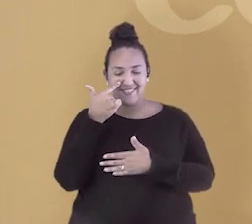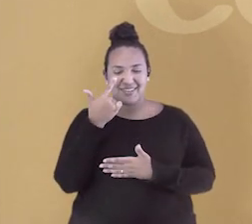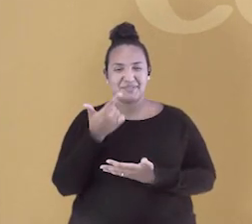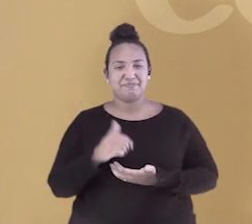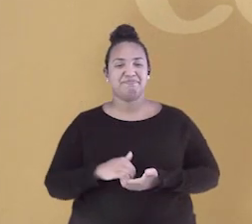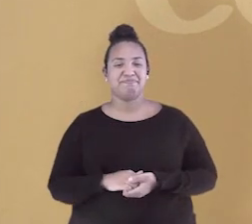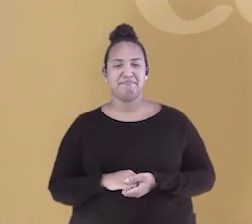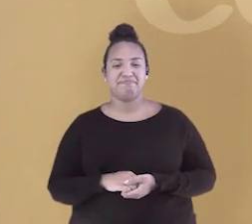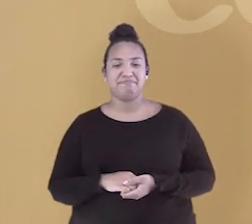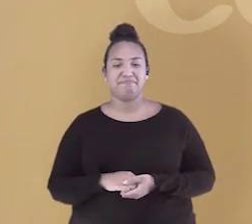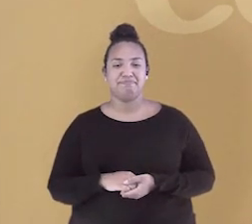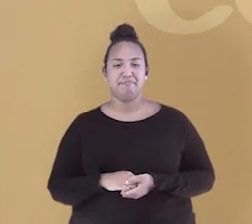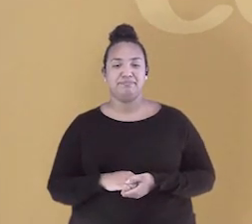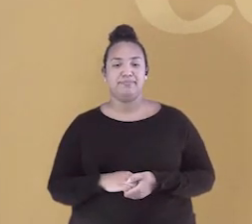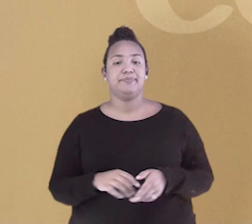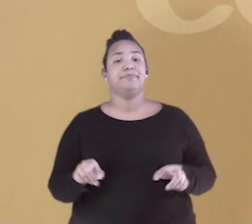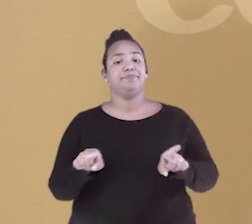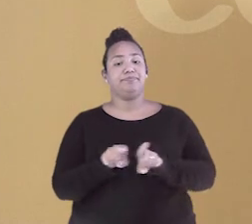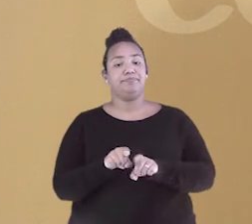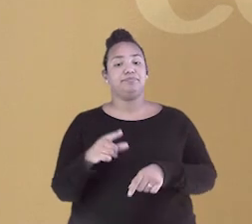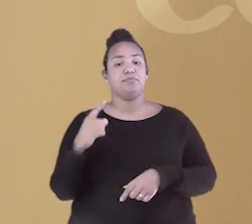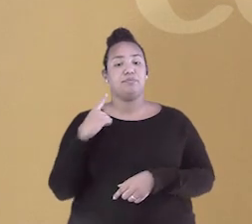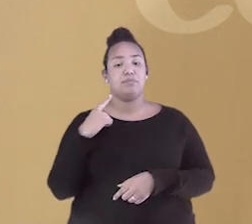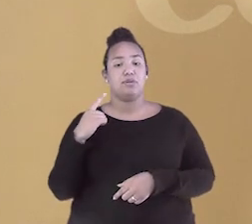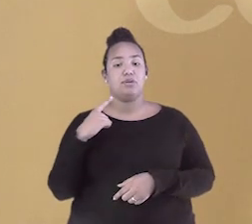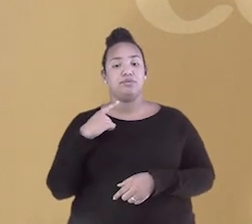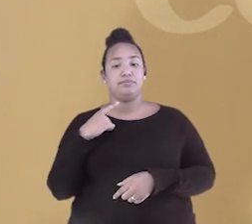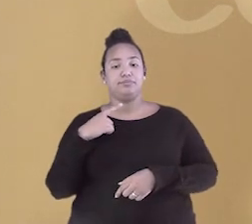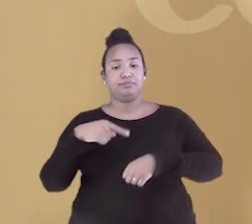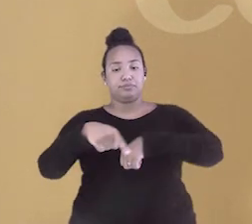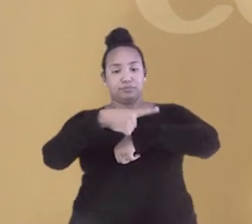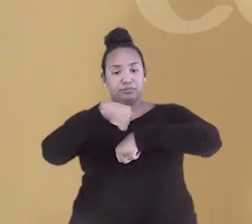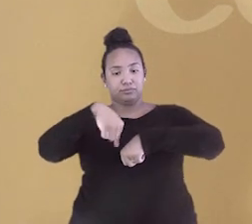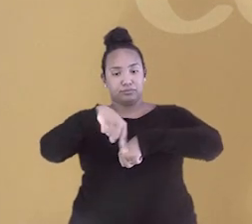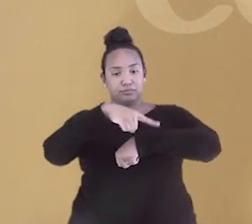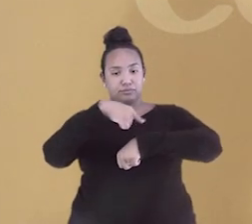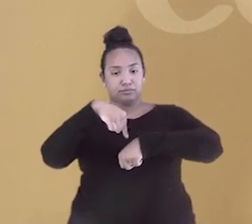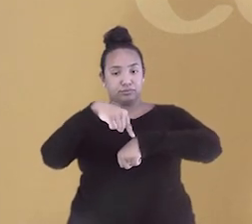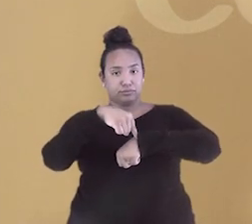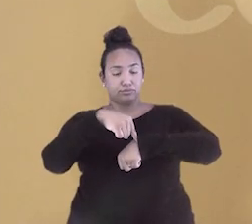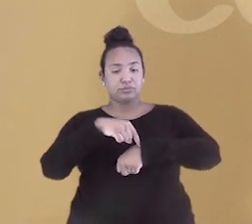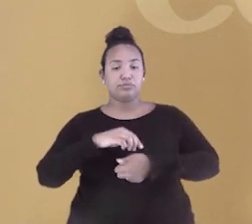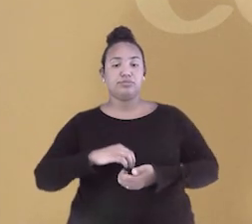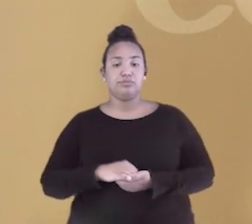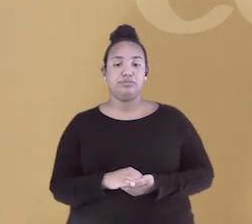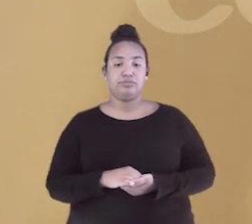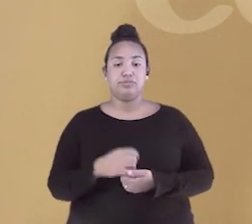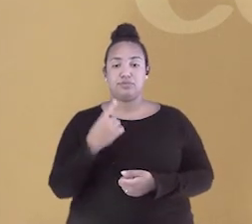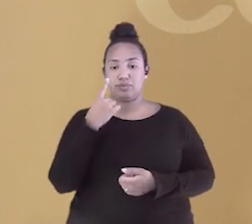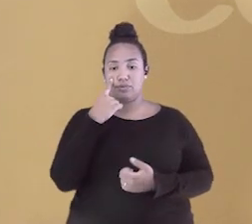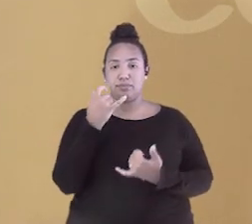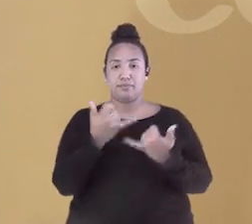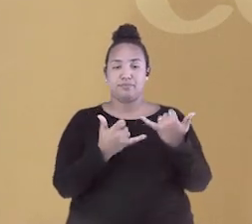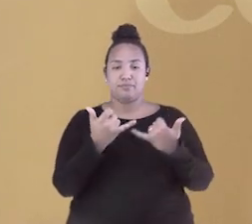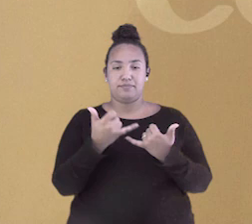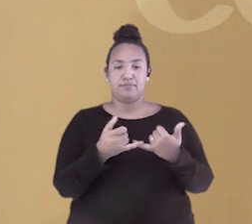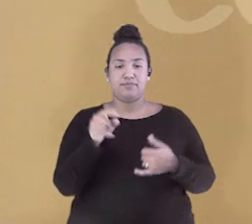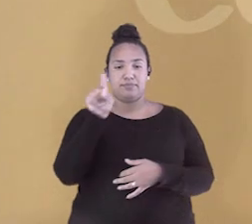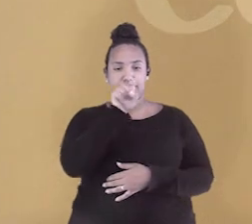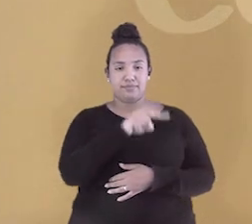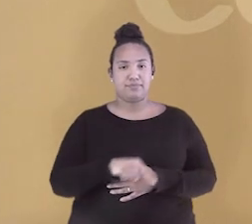Também tenho este relógio, que o contorno dele se parece com o círculo.